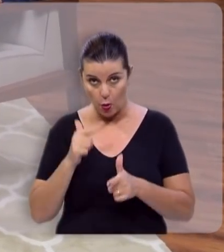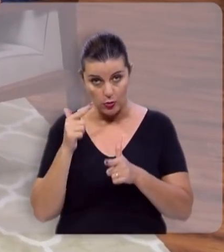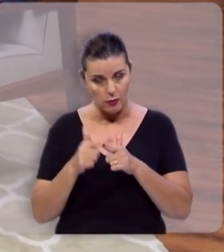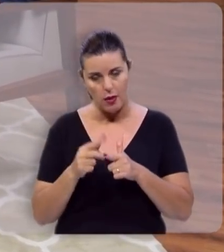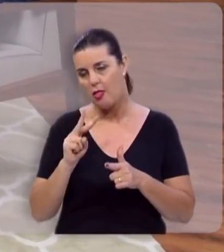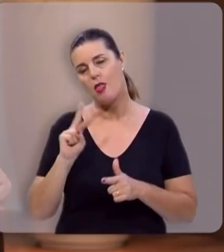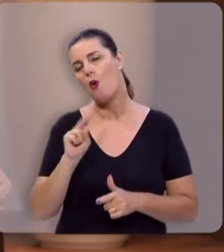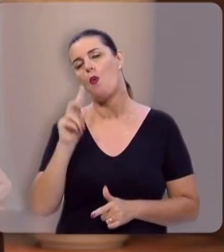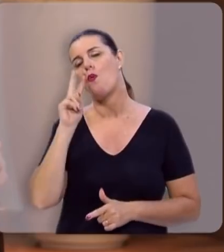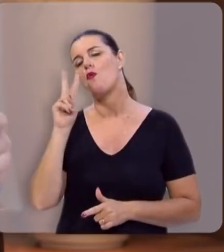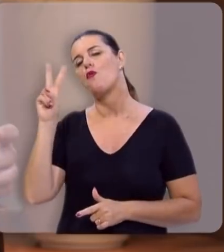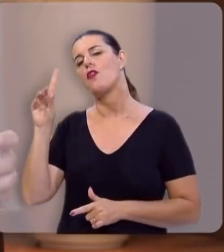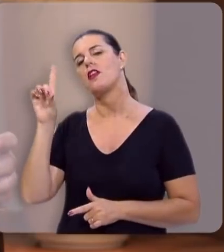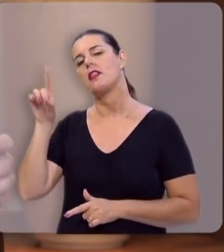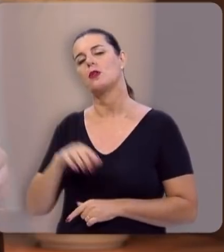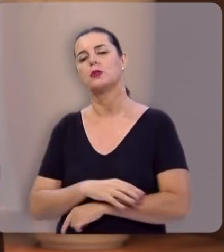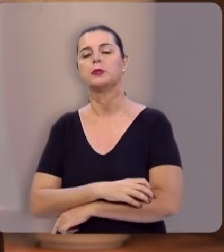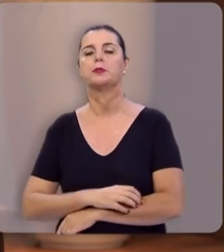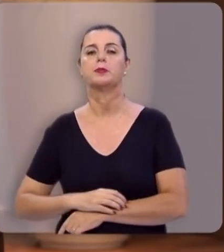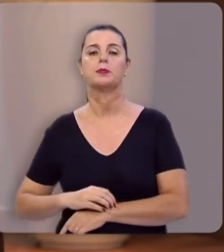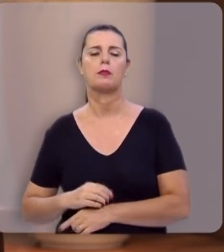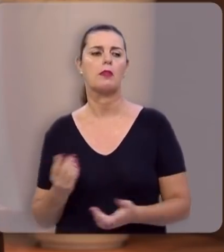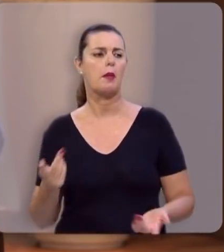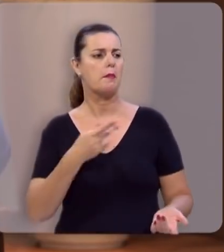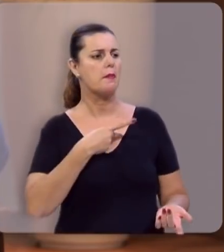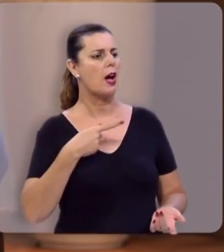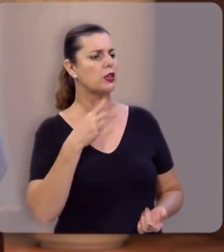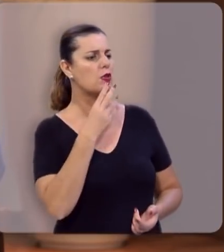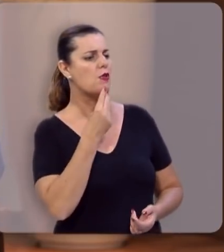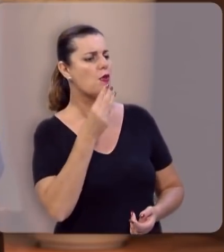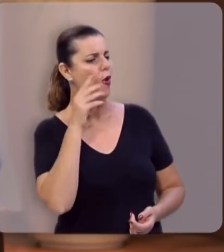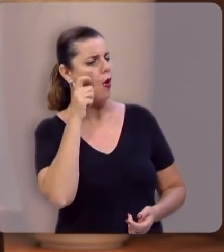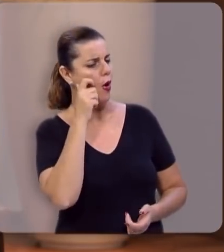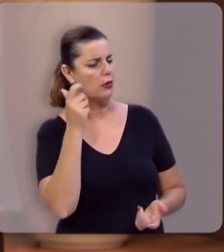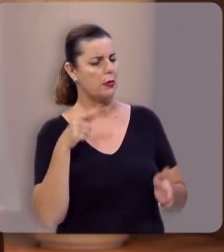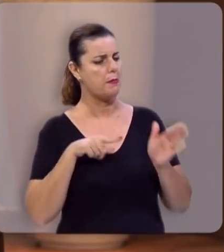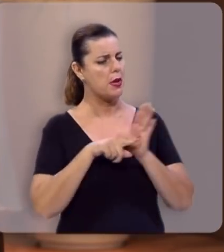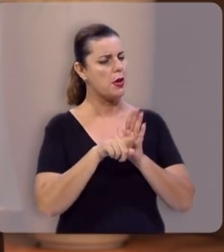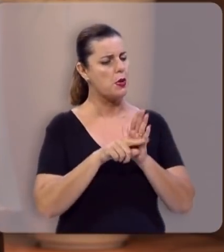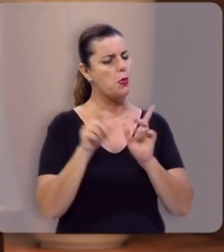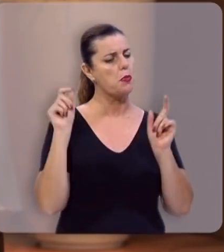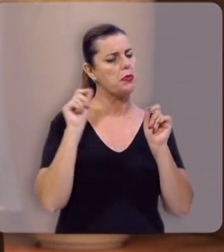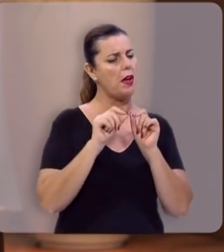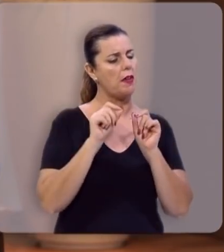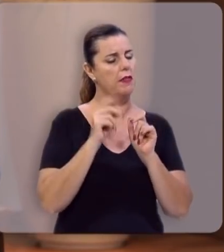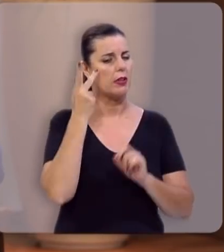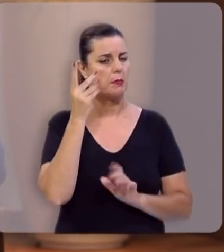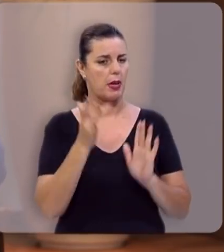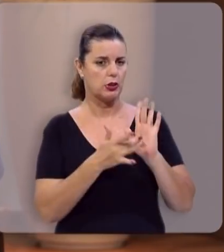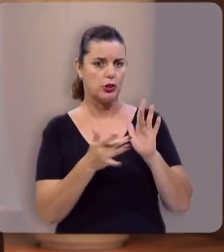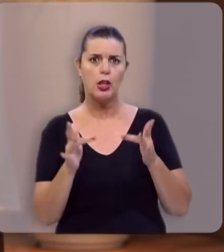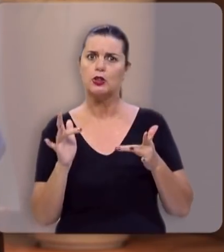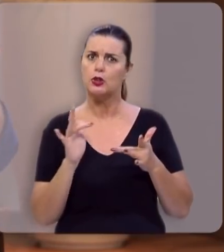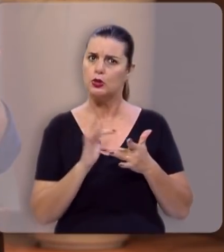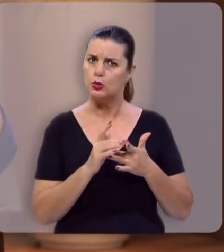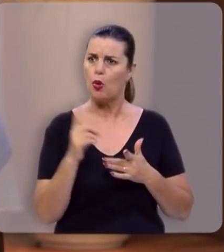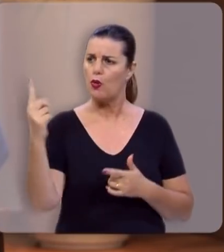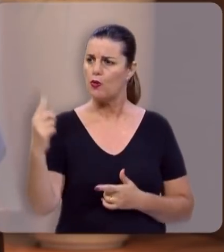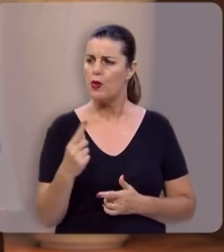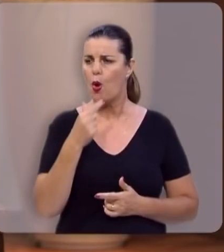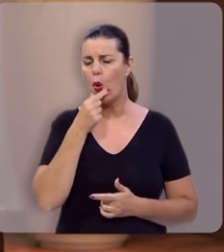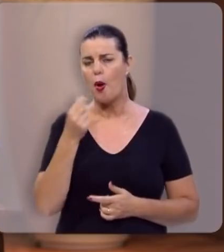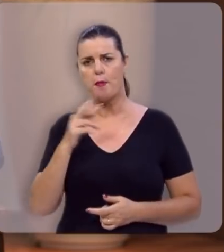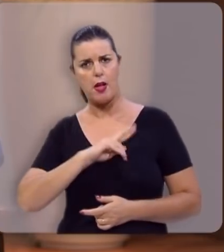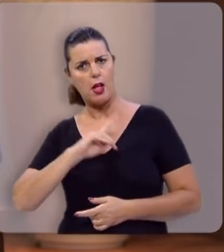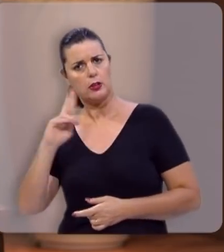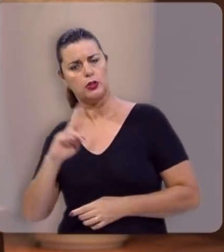ver o Filho de Deus. E pastor Roster, essa pergunta, que é feita a Jesus, vinda de